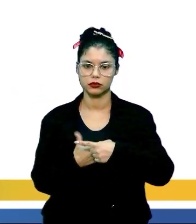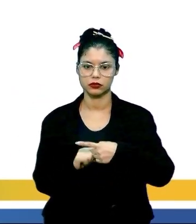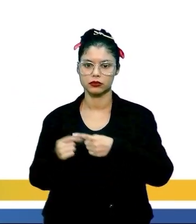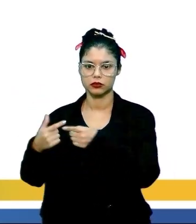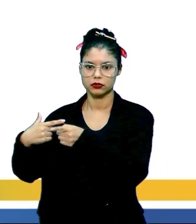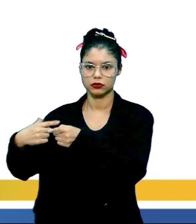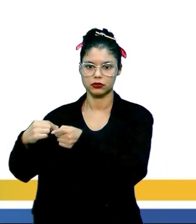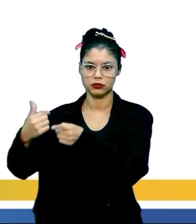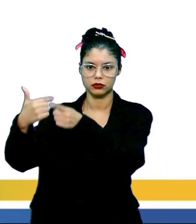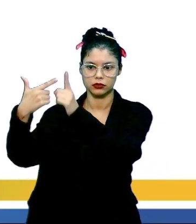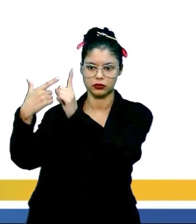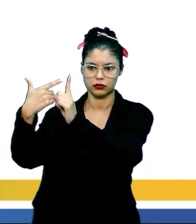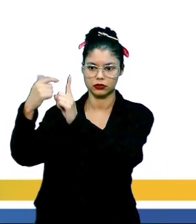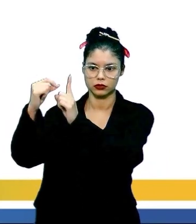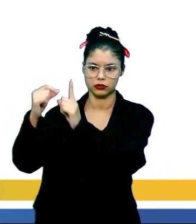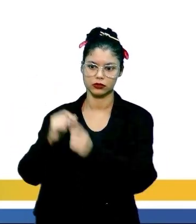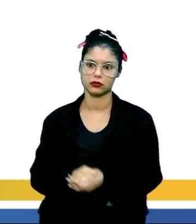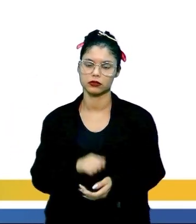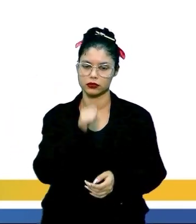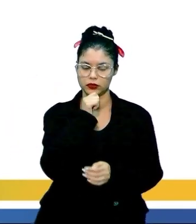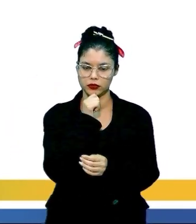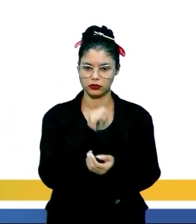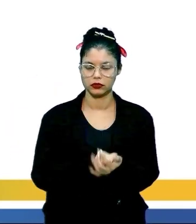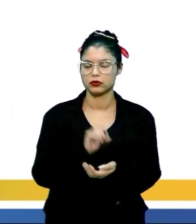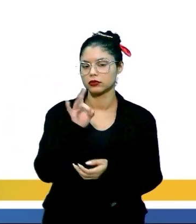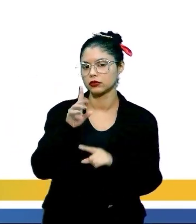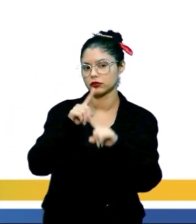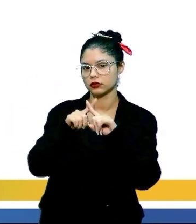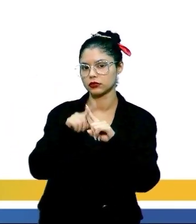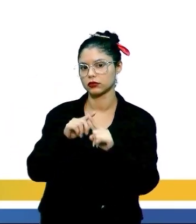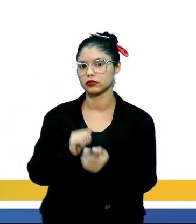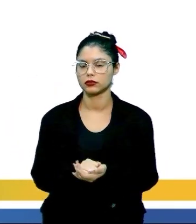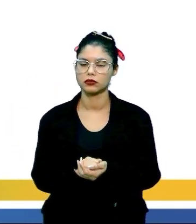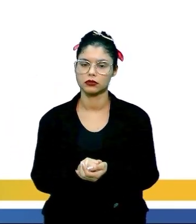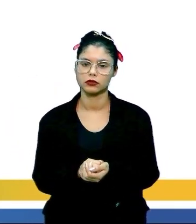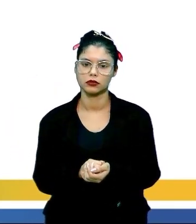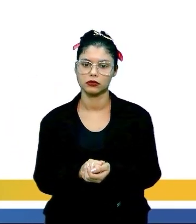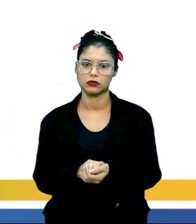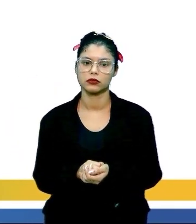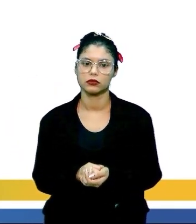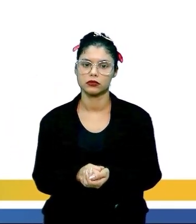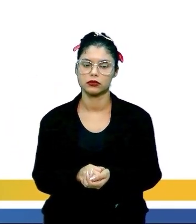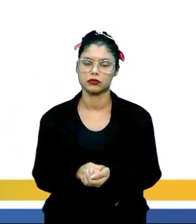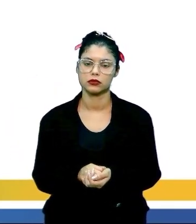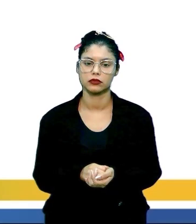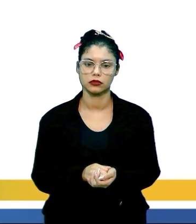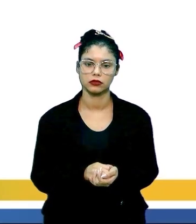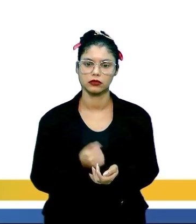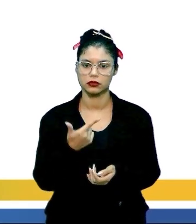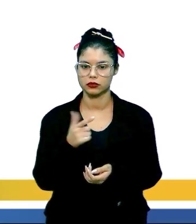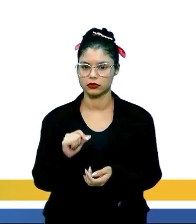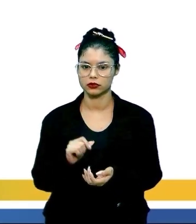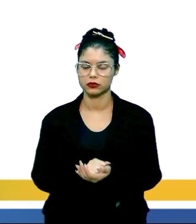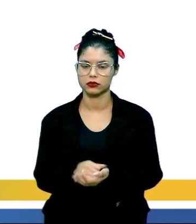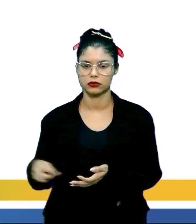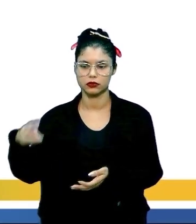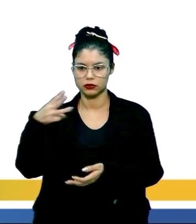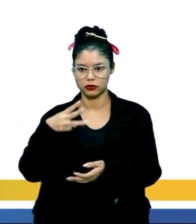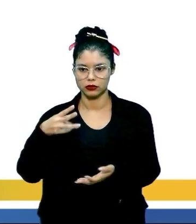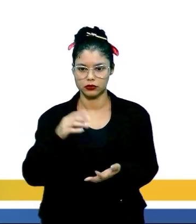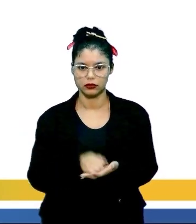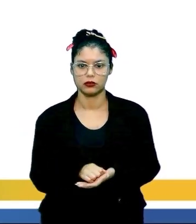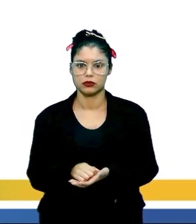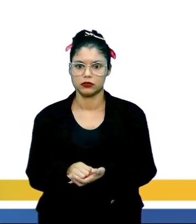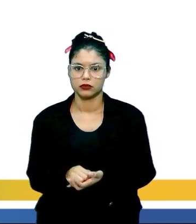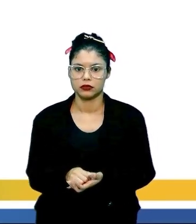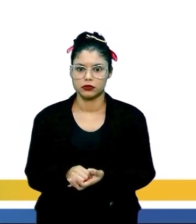Nesse caso, para calcular o volume do cubo, é só multiplicar a aresta ou fazer o 20 elevado ao cubo, né? Mas fica